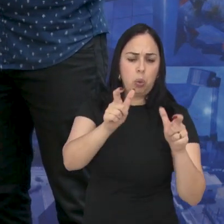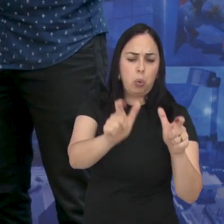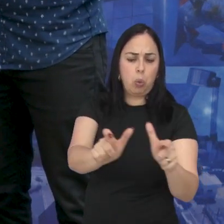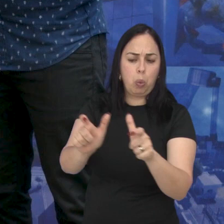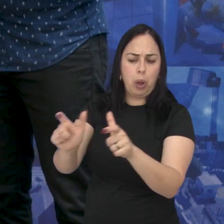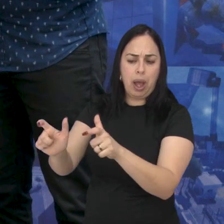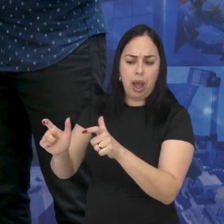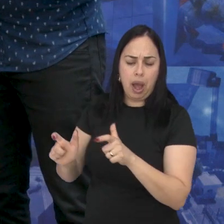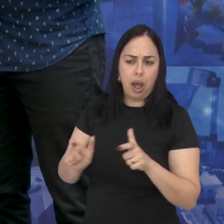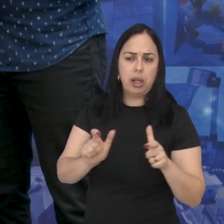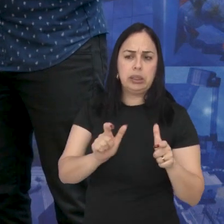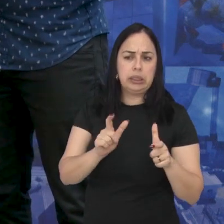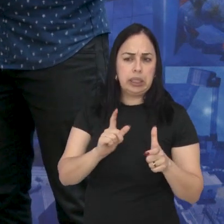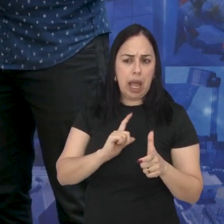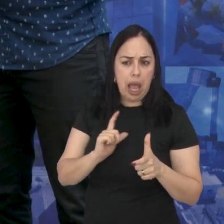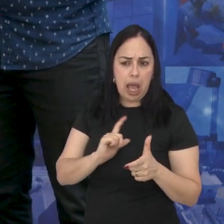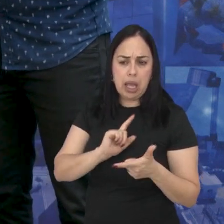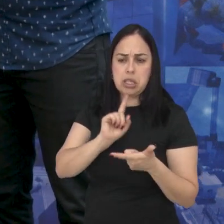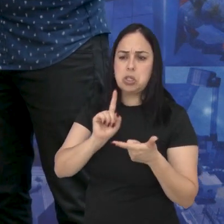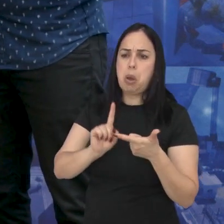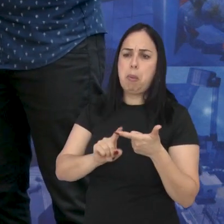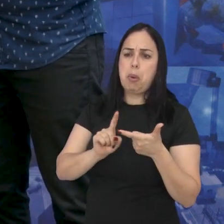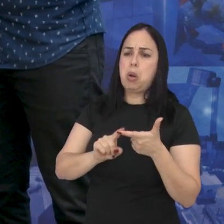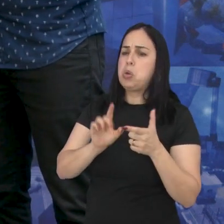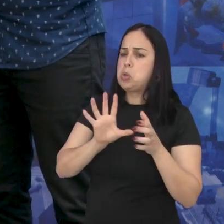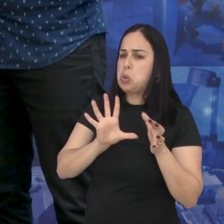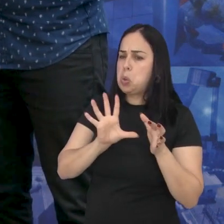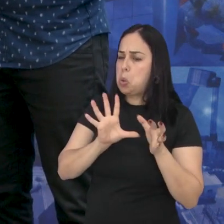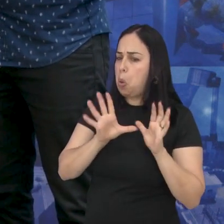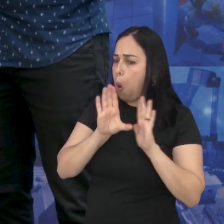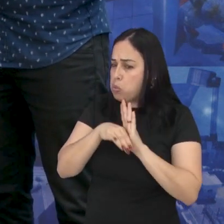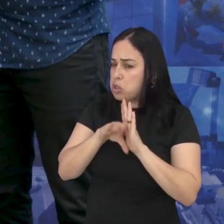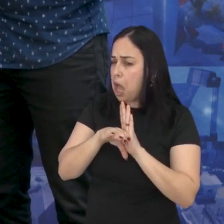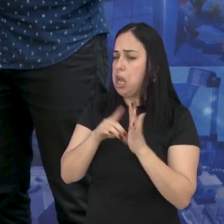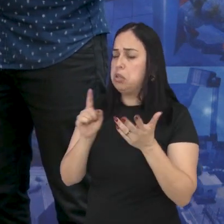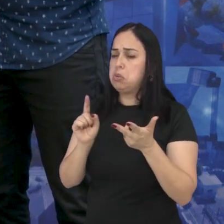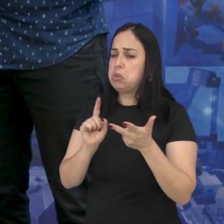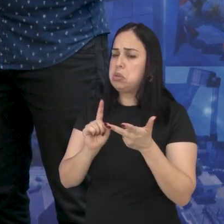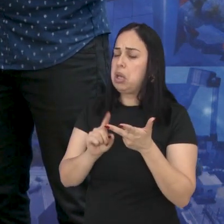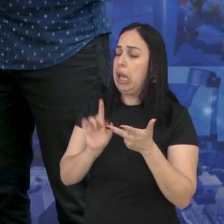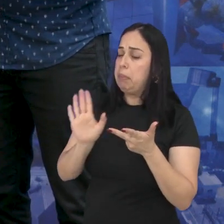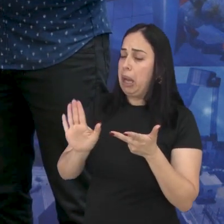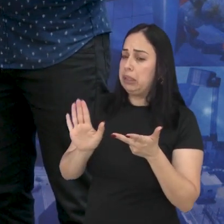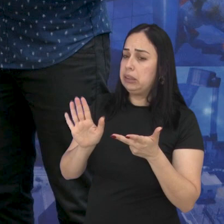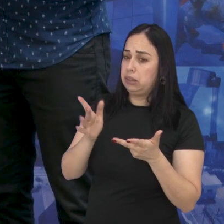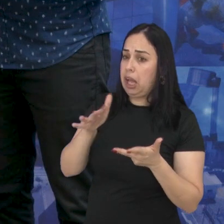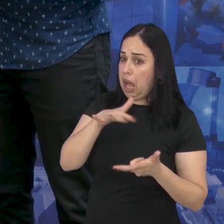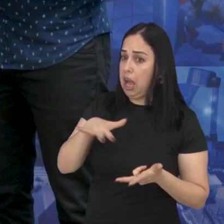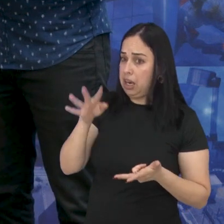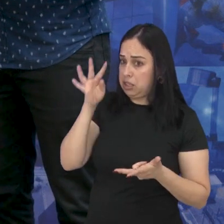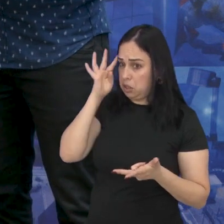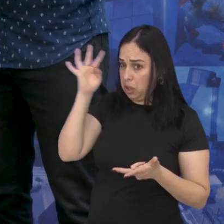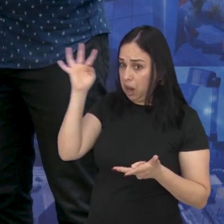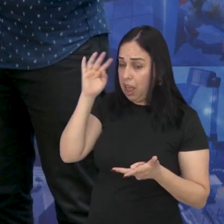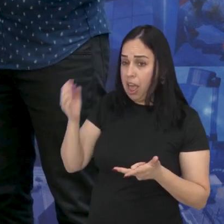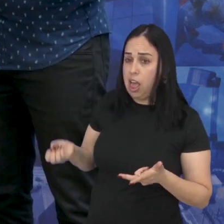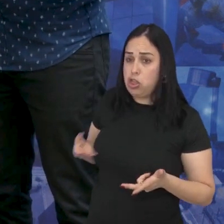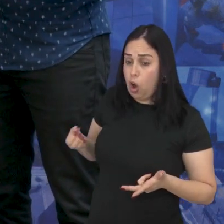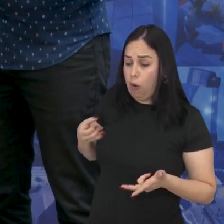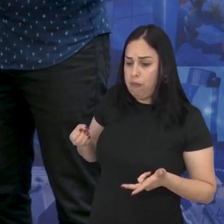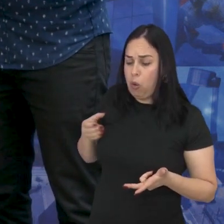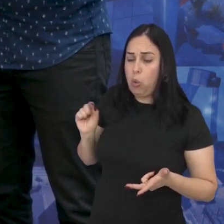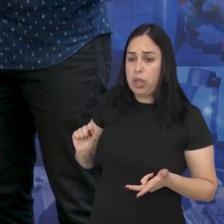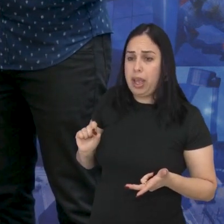vários conceitos, né, quando a gente fala de proteção ambiental. E, teoricamente, até bastante